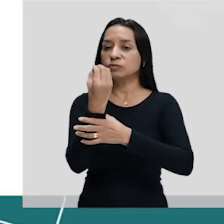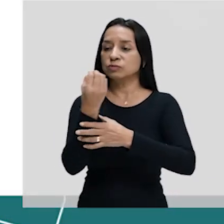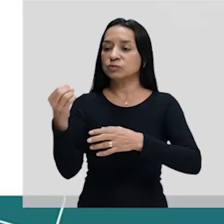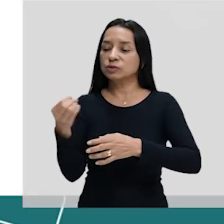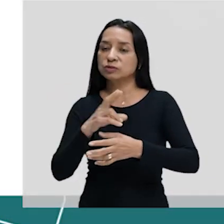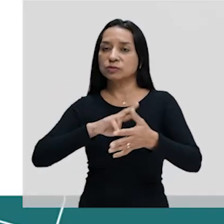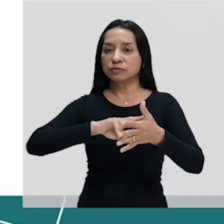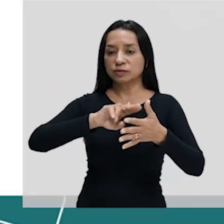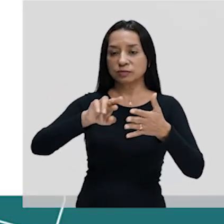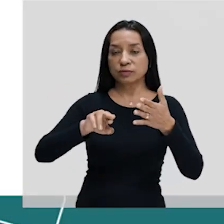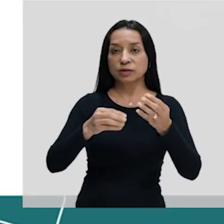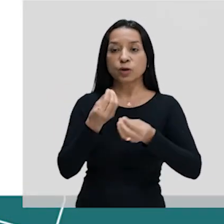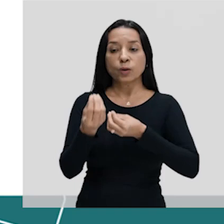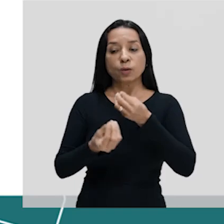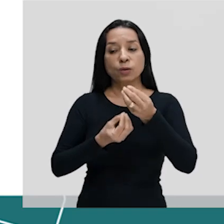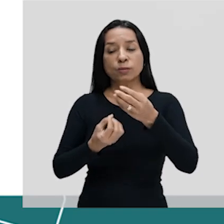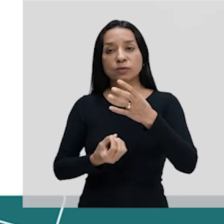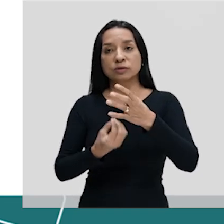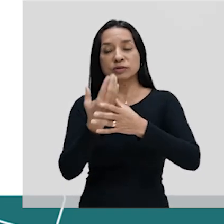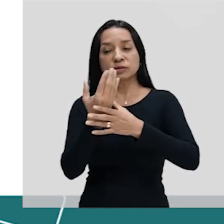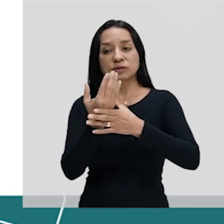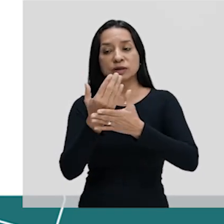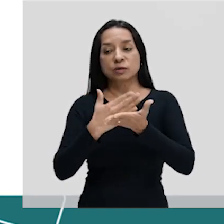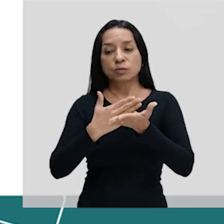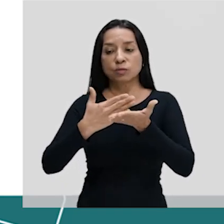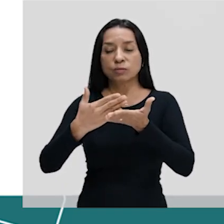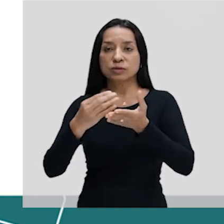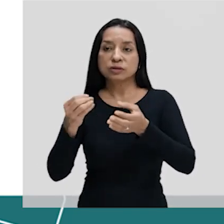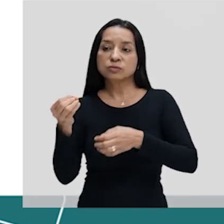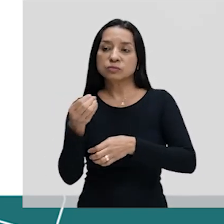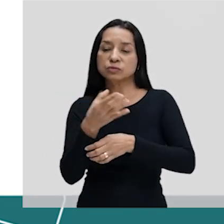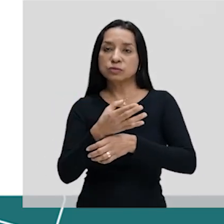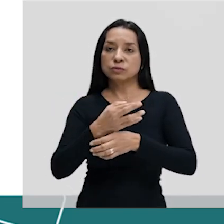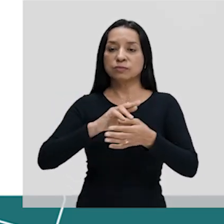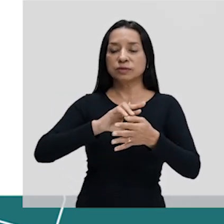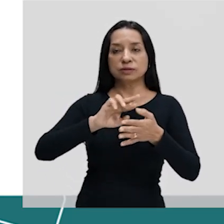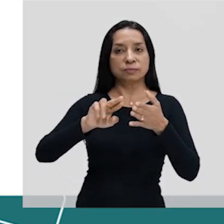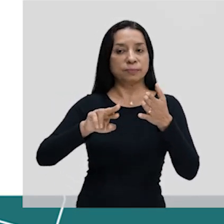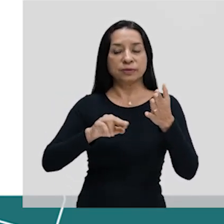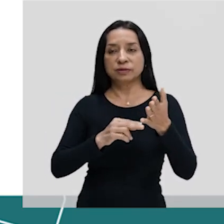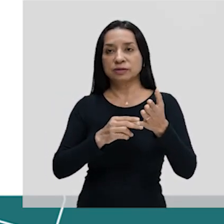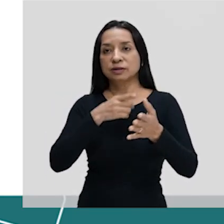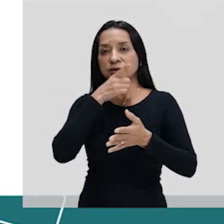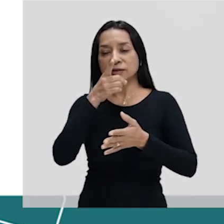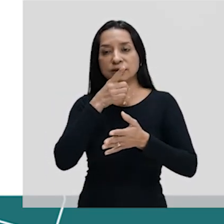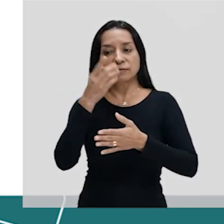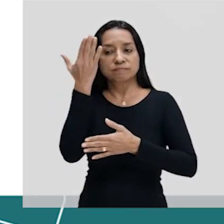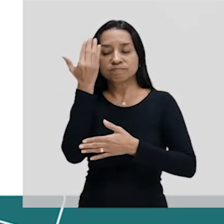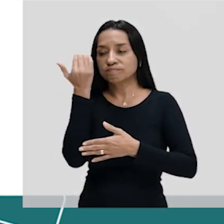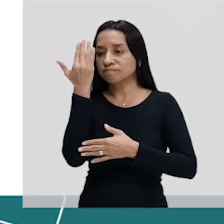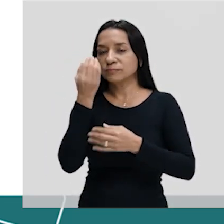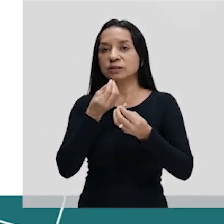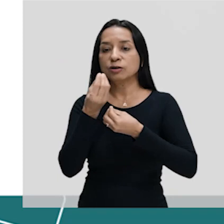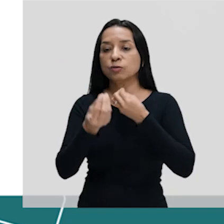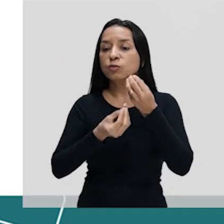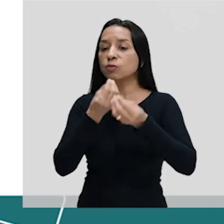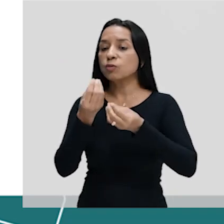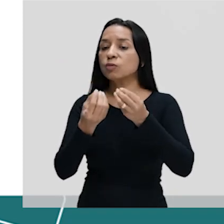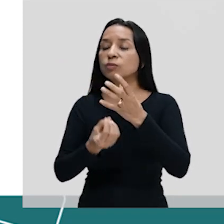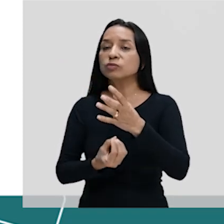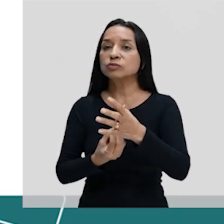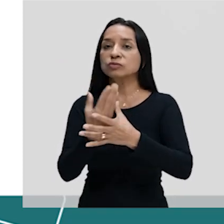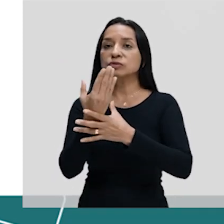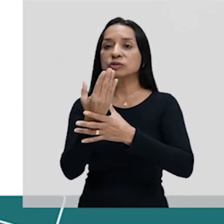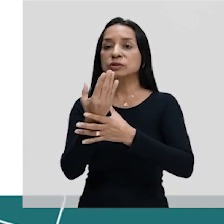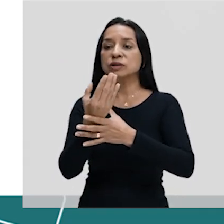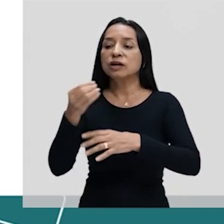de outras espécies, tá? Porque ele não sabia como que surgiam as variações, as novas